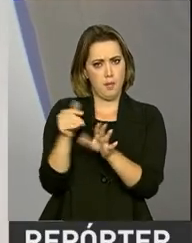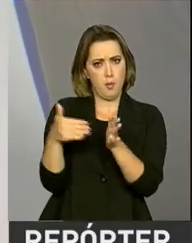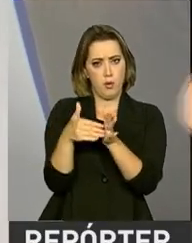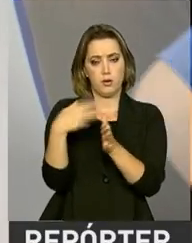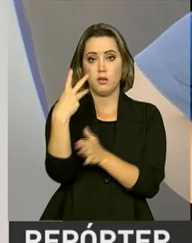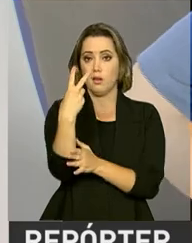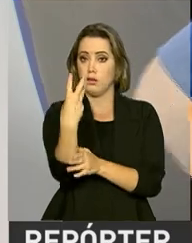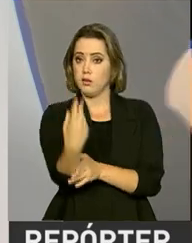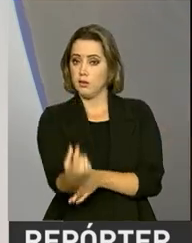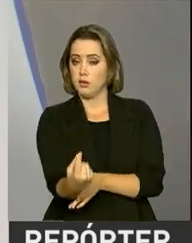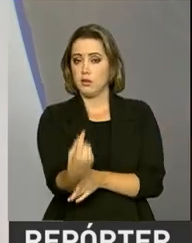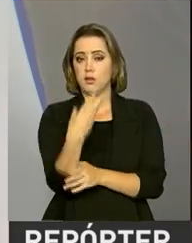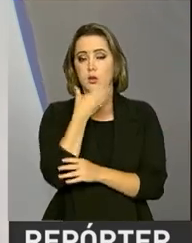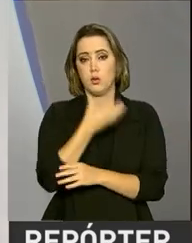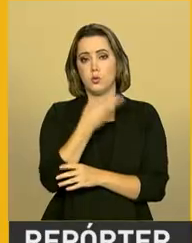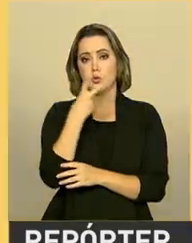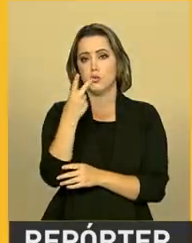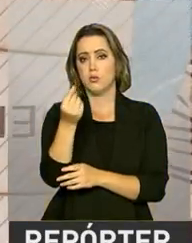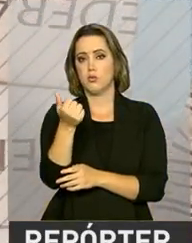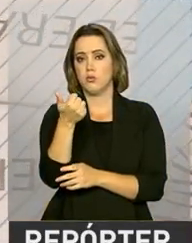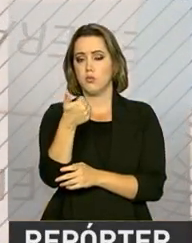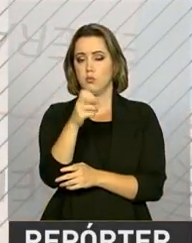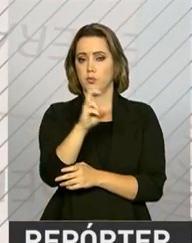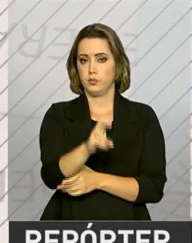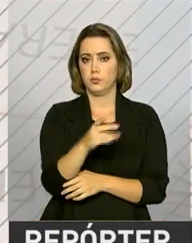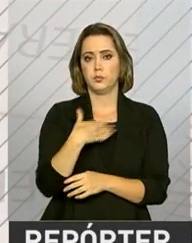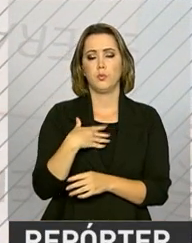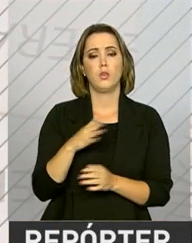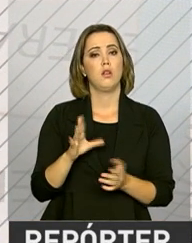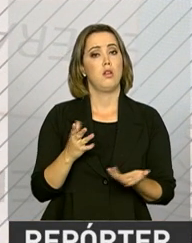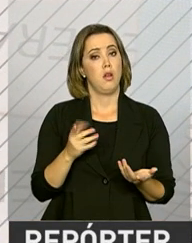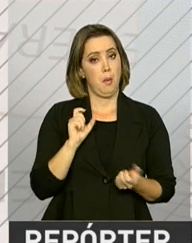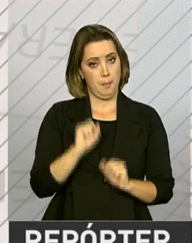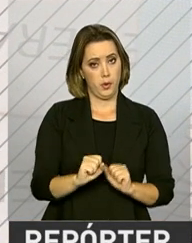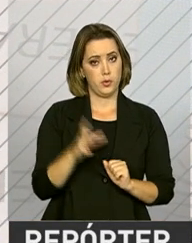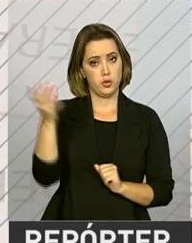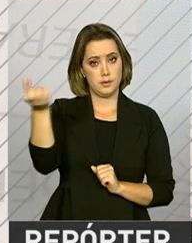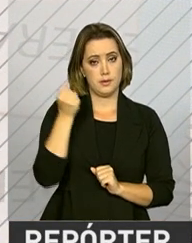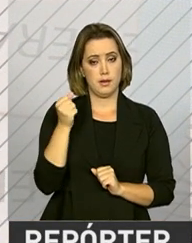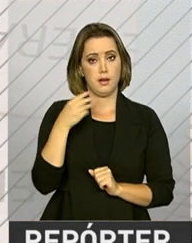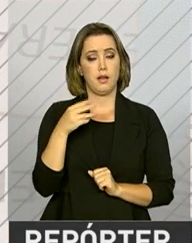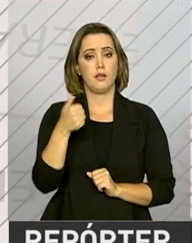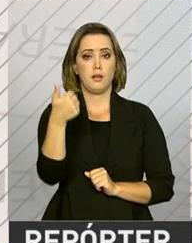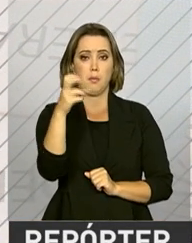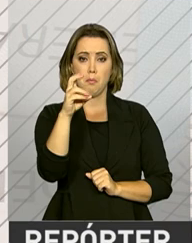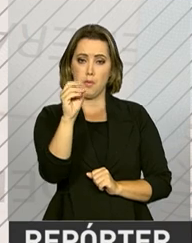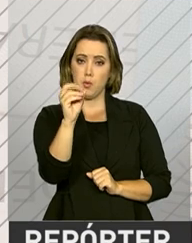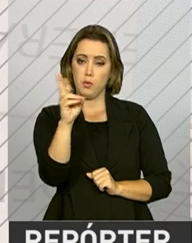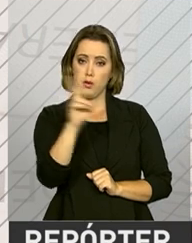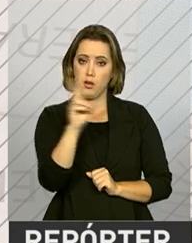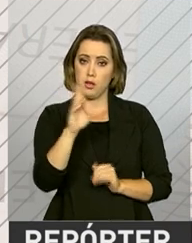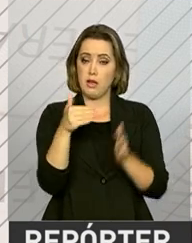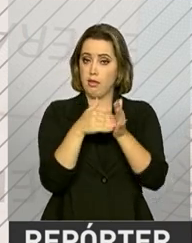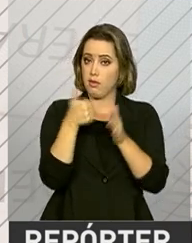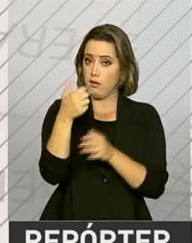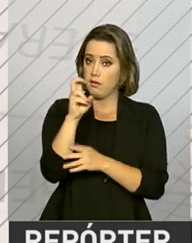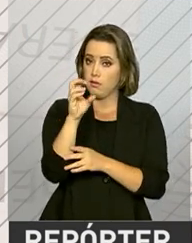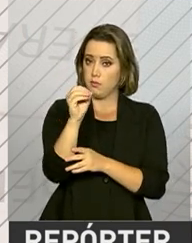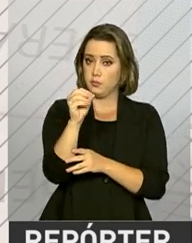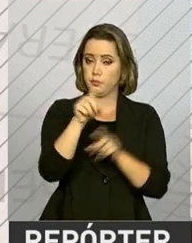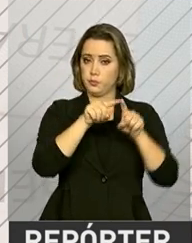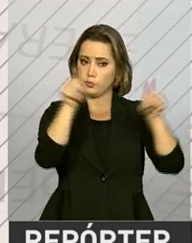31 de dezembro de 2015 valores até 1.500 reais podem ser sacados no autoatendimento para